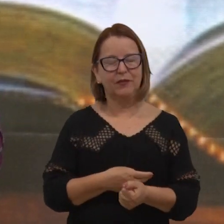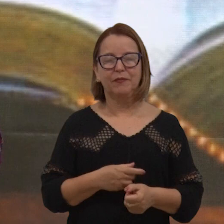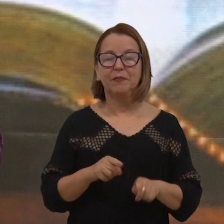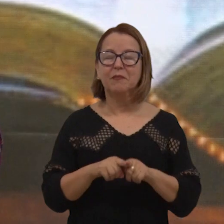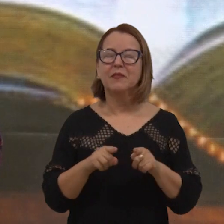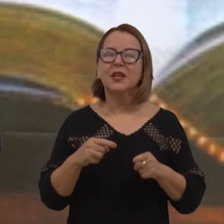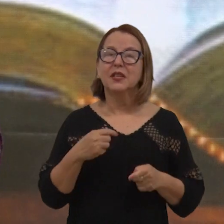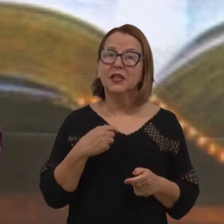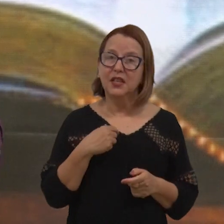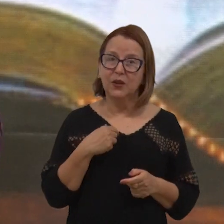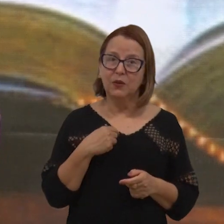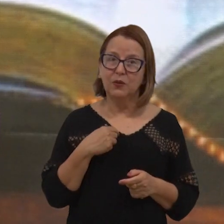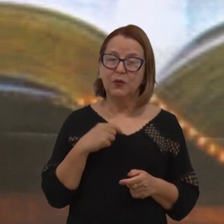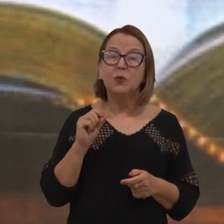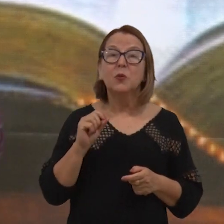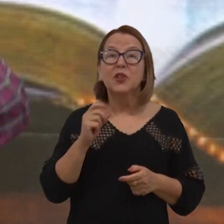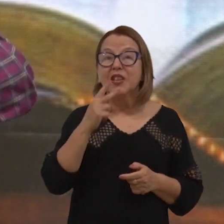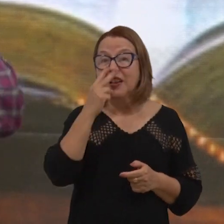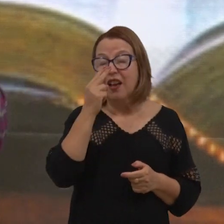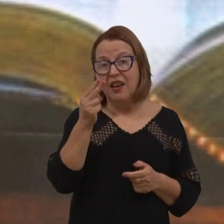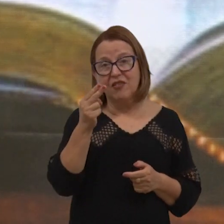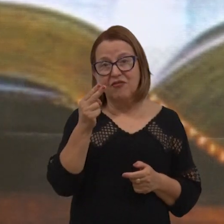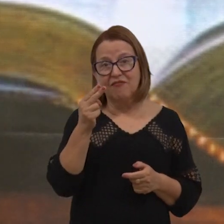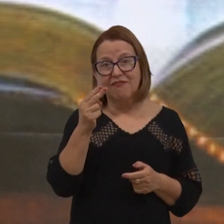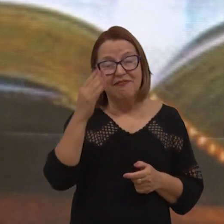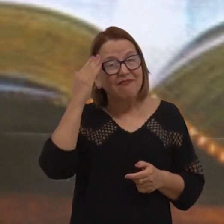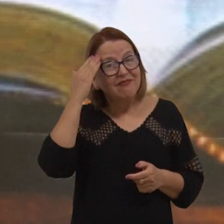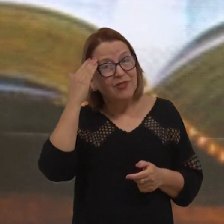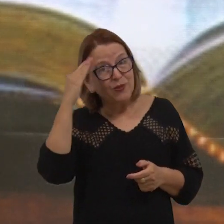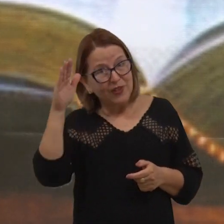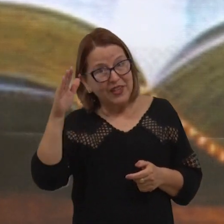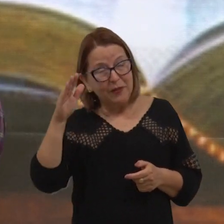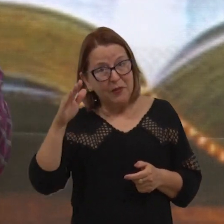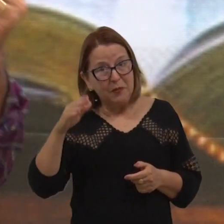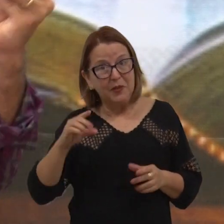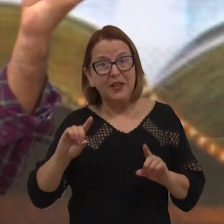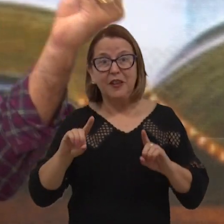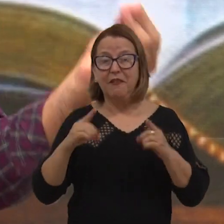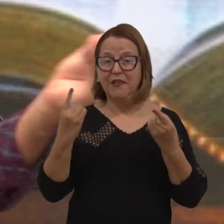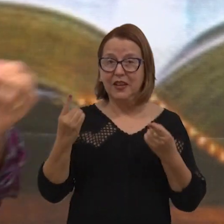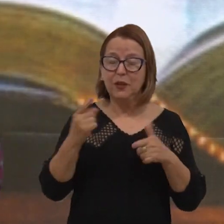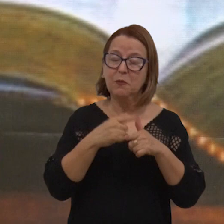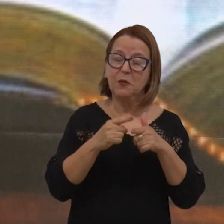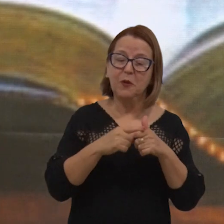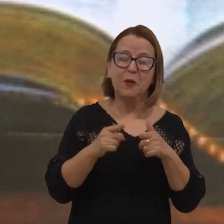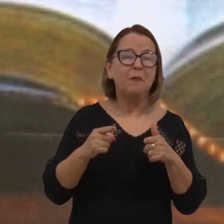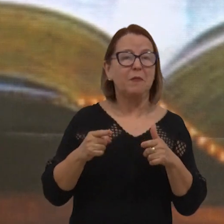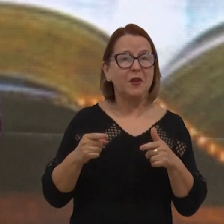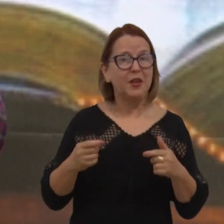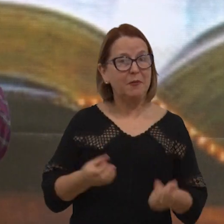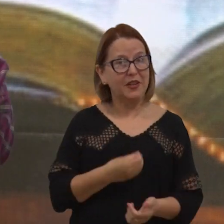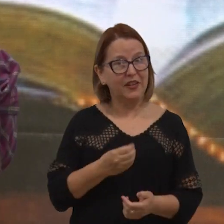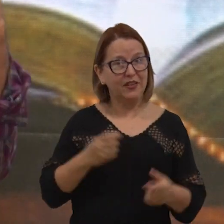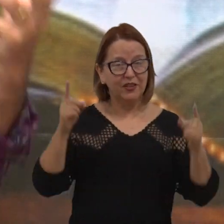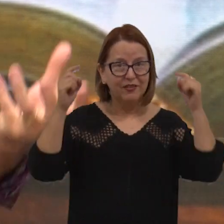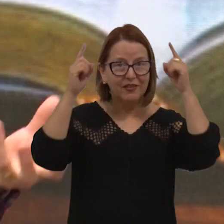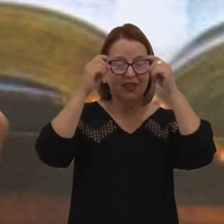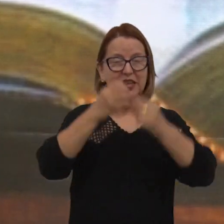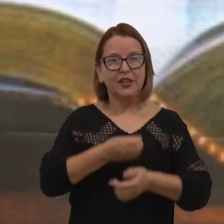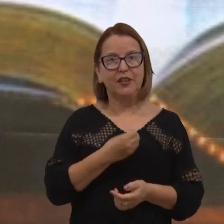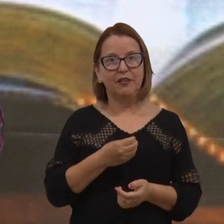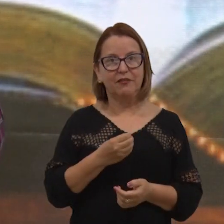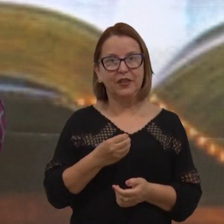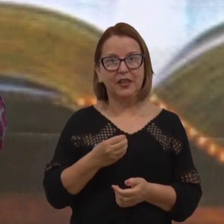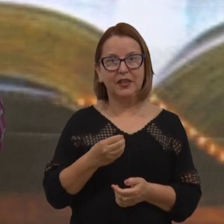Maurício Marcelo Torres, que nós não sabemos enfrentar os reveses da vida, as dificuldades da